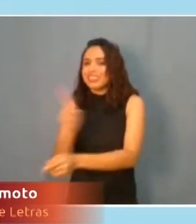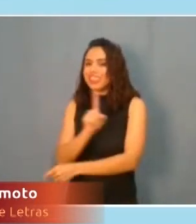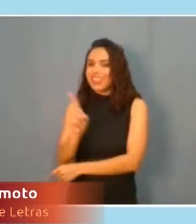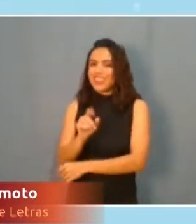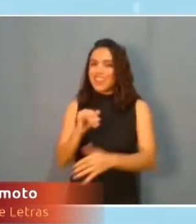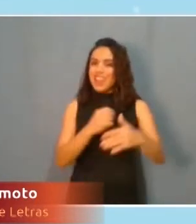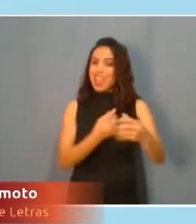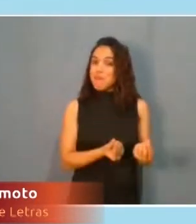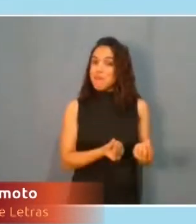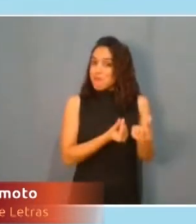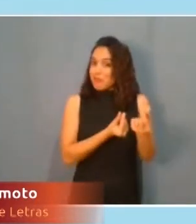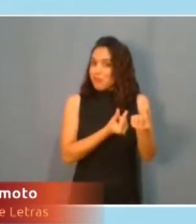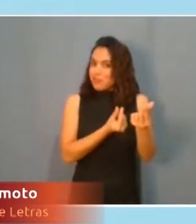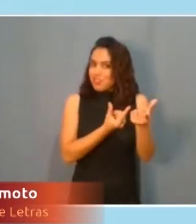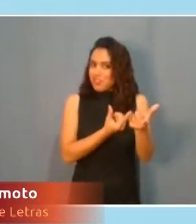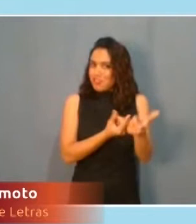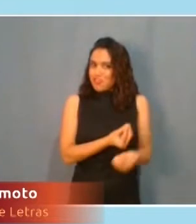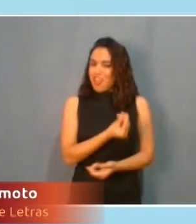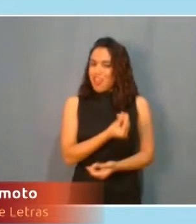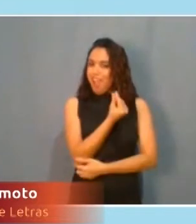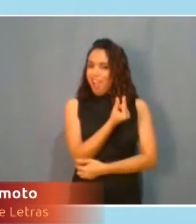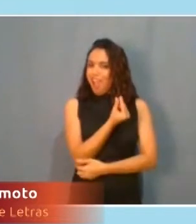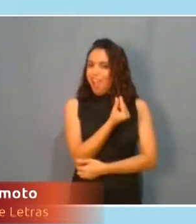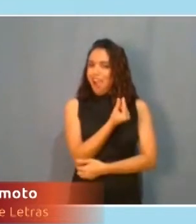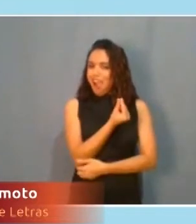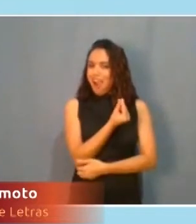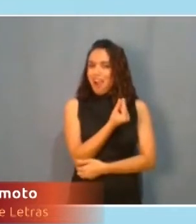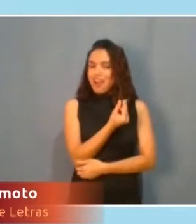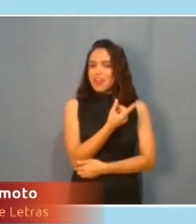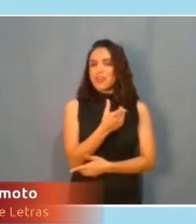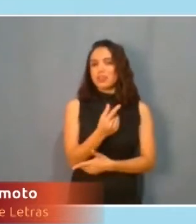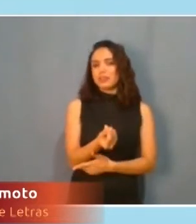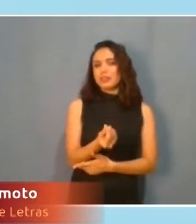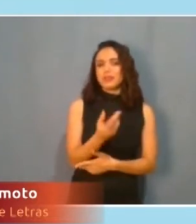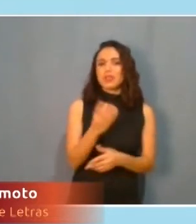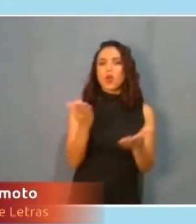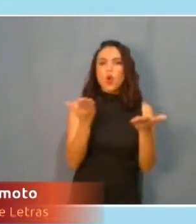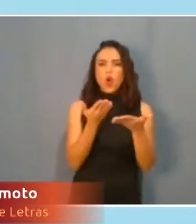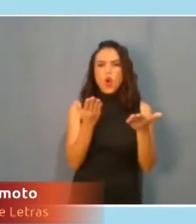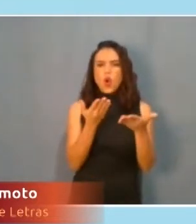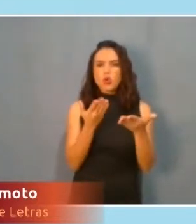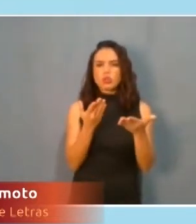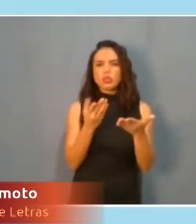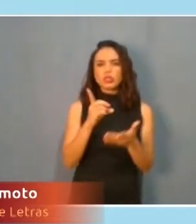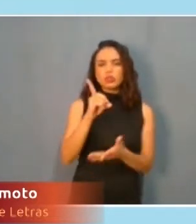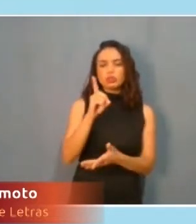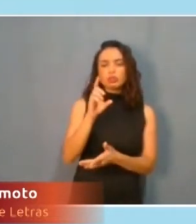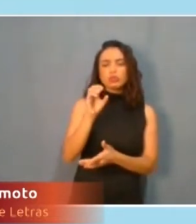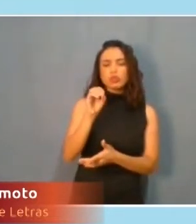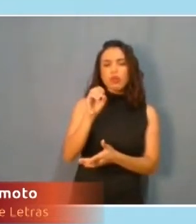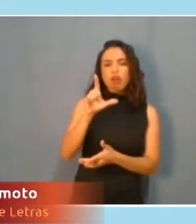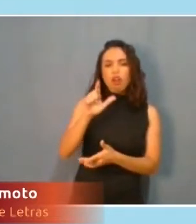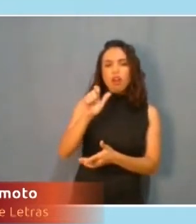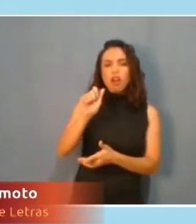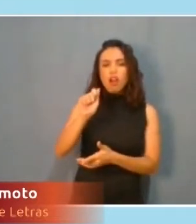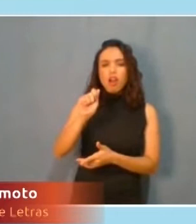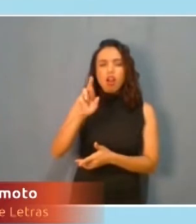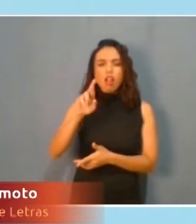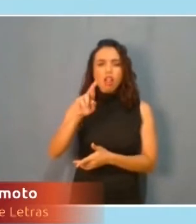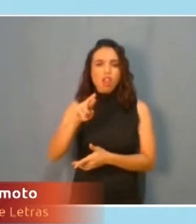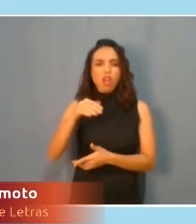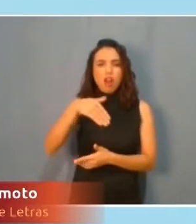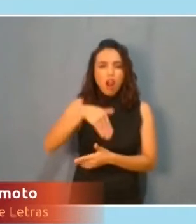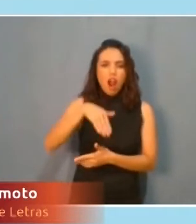dinheiro. Então, logicamente, hoje, com o dólar a 5,20, 5,30, chegou a quase R$6, é muito melhor